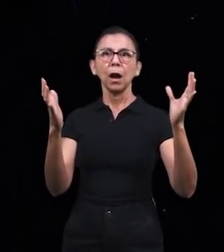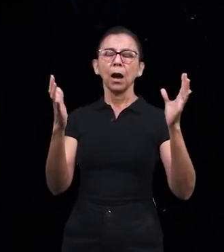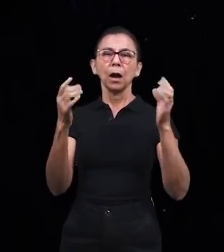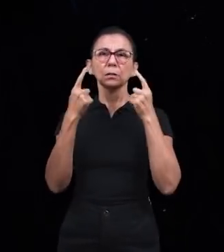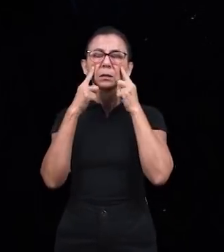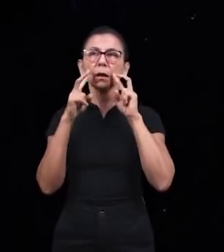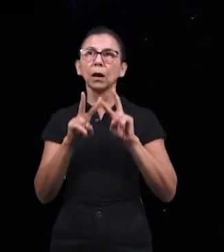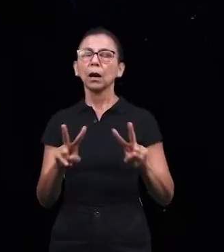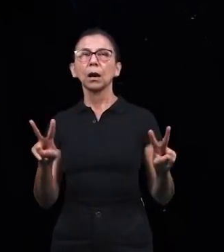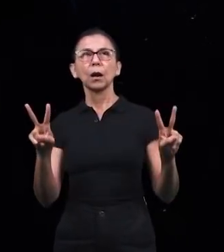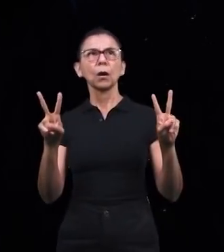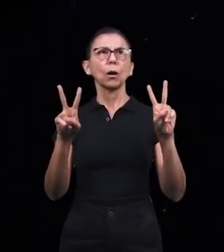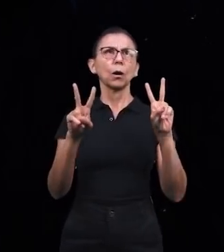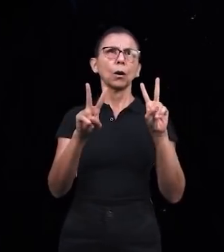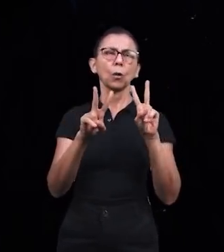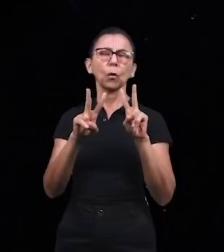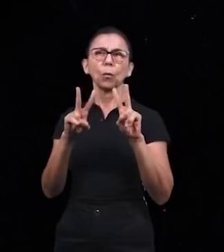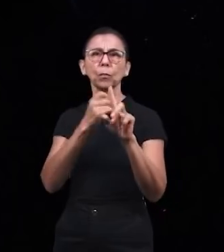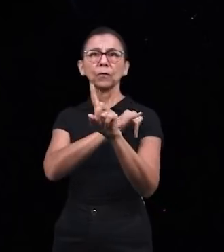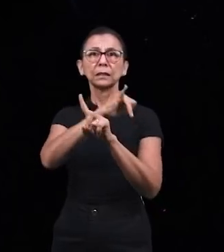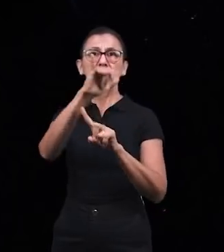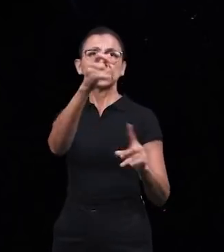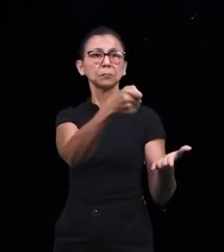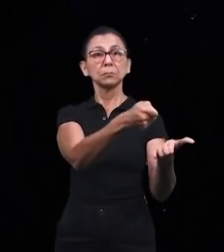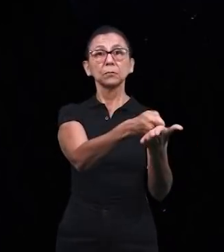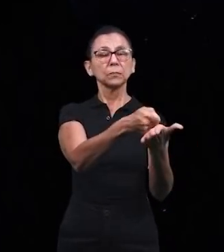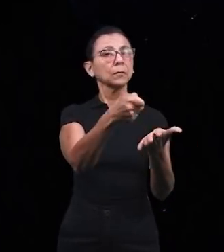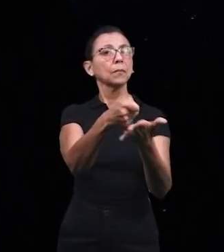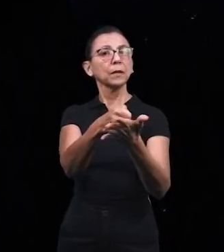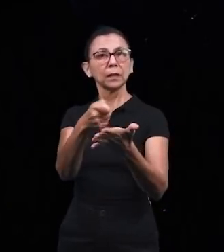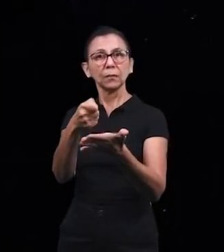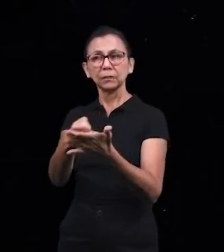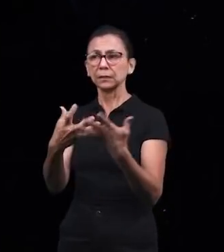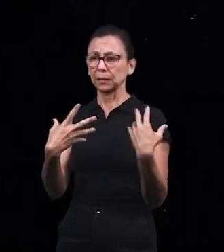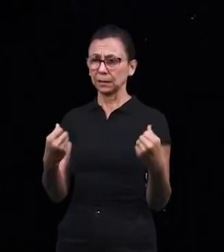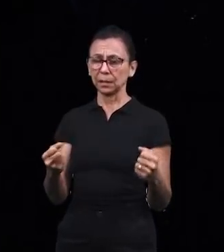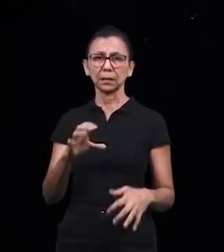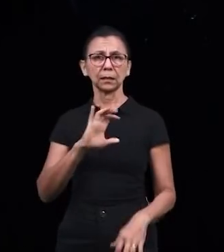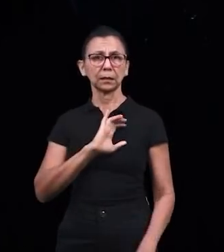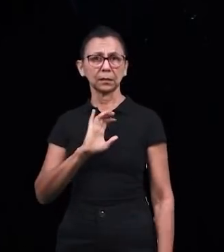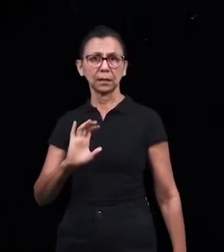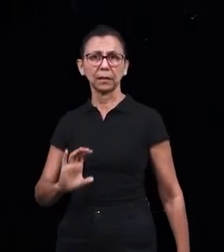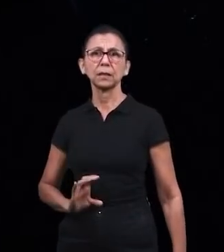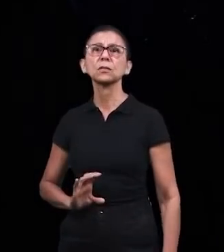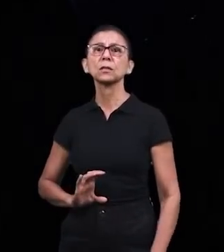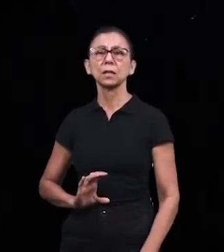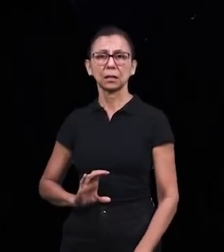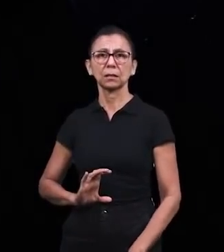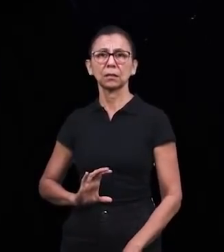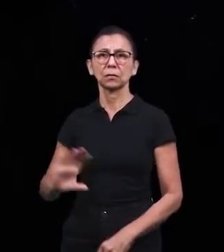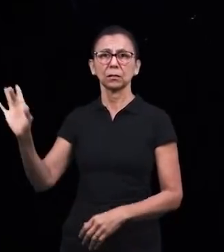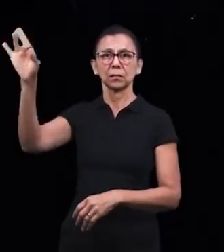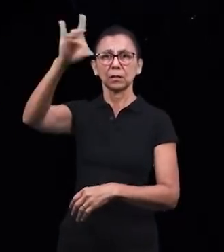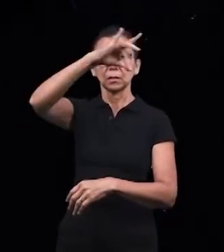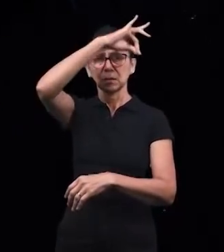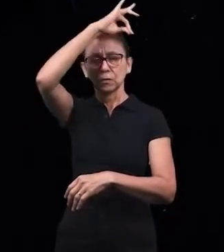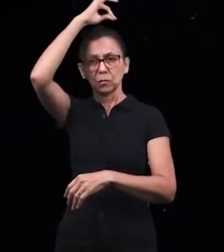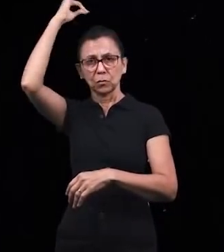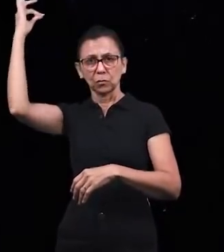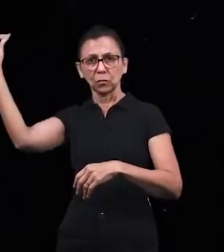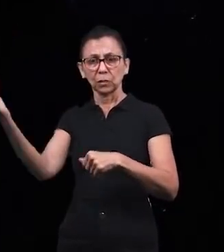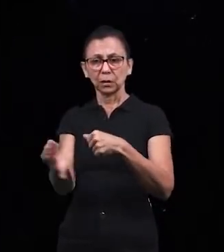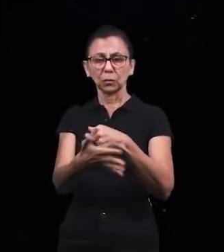seus. Pensai nas coisas lá de cima que se aproxima o reino de Deus. Pensai nas